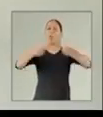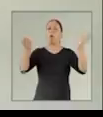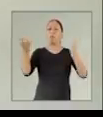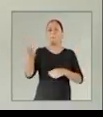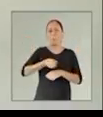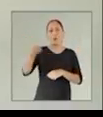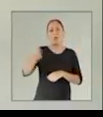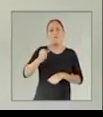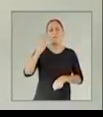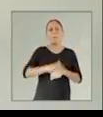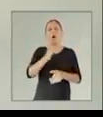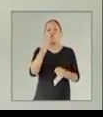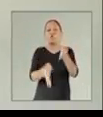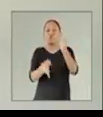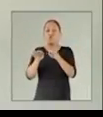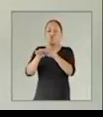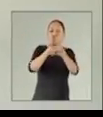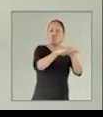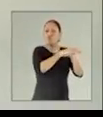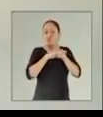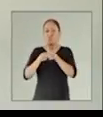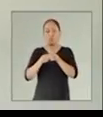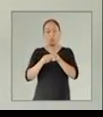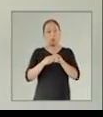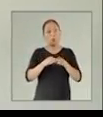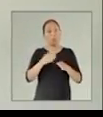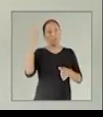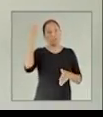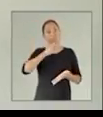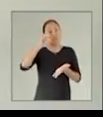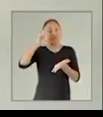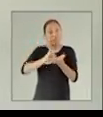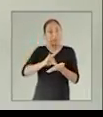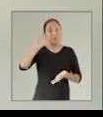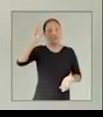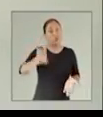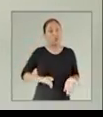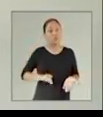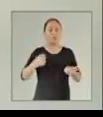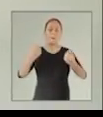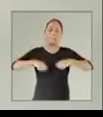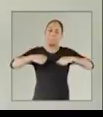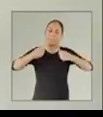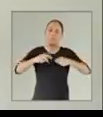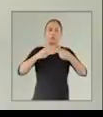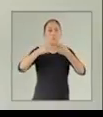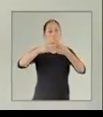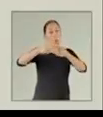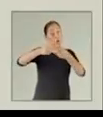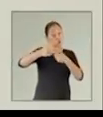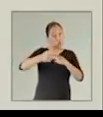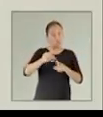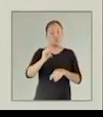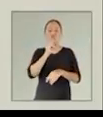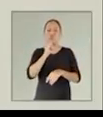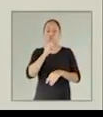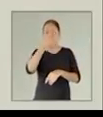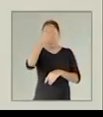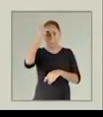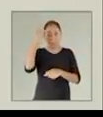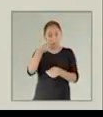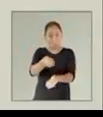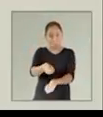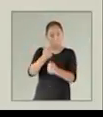mais justa e garantir que o mesmo seja pago apenas a quem realmente tem direito, foram necessários alguns ajustes. O pescador não